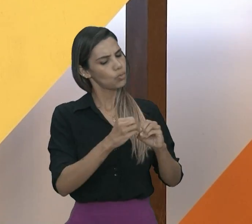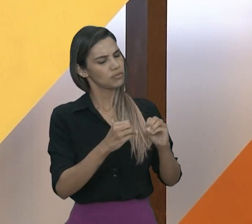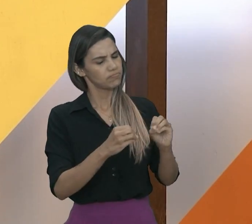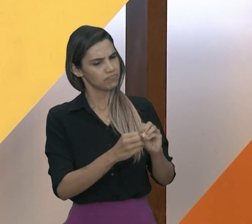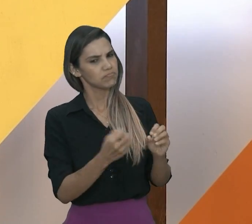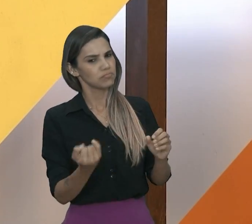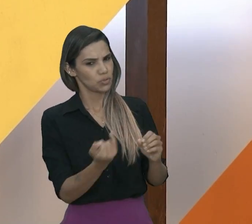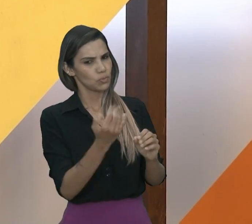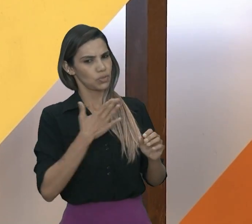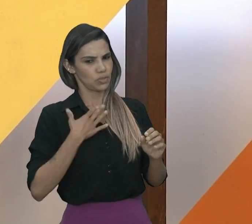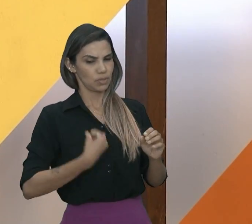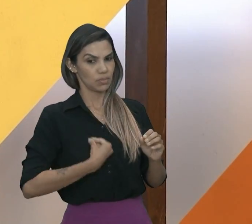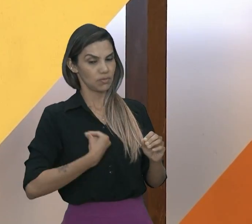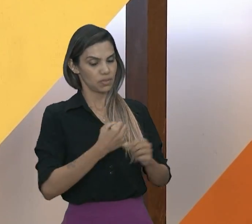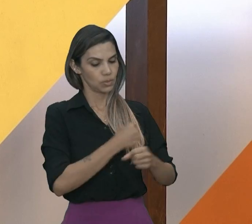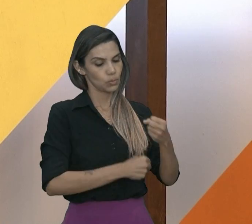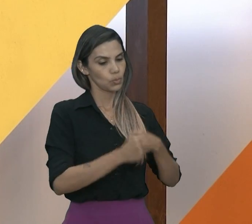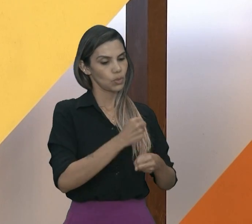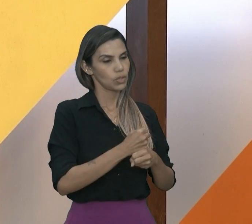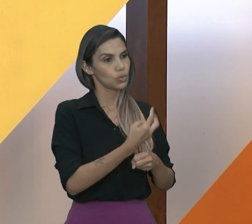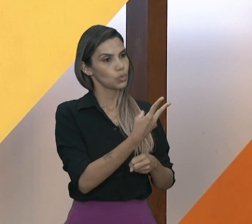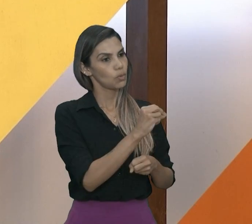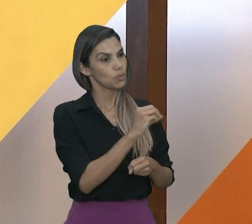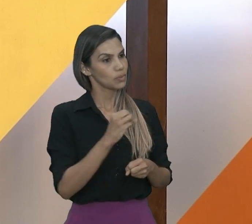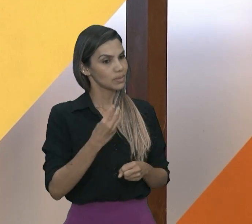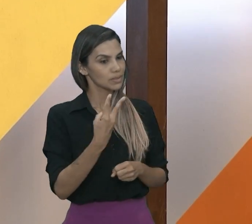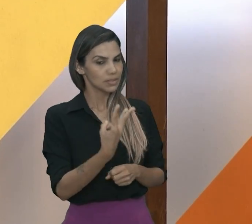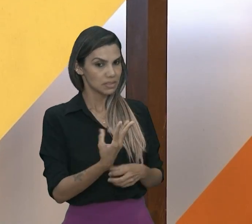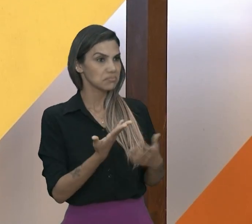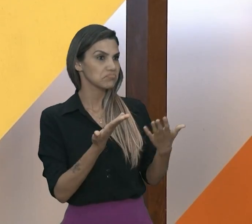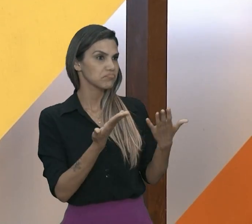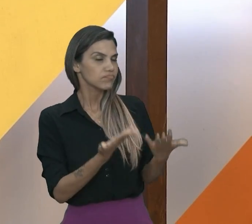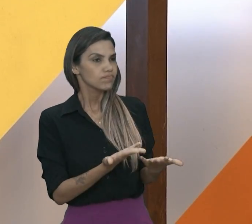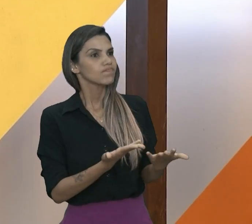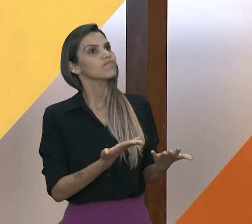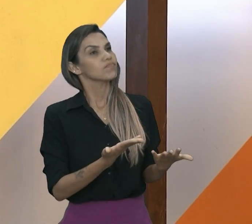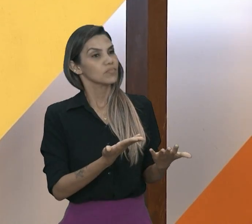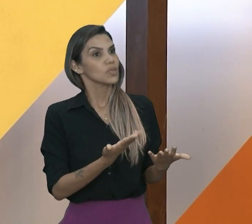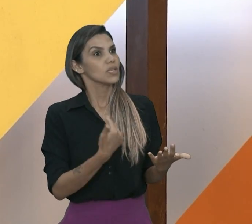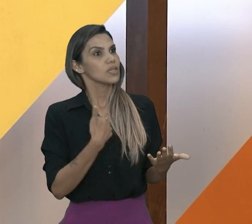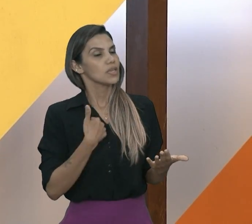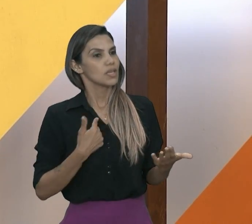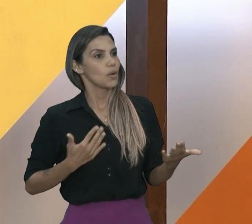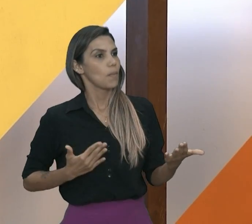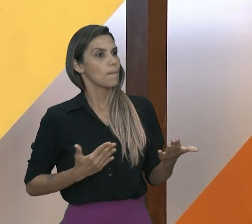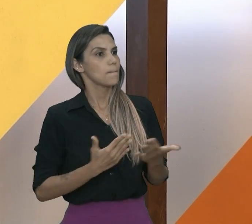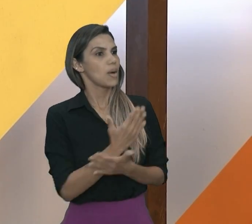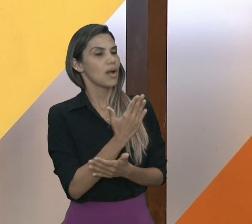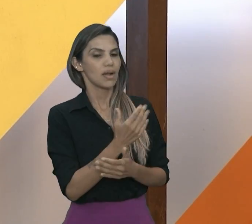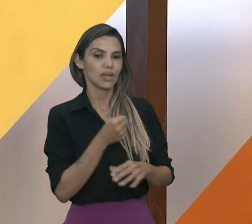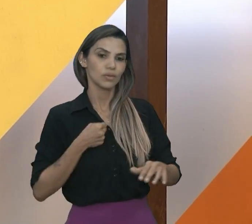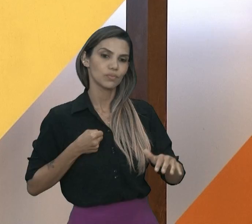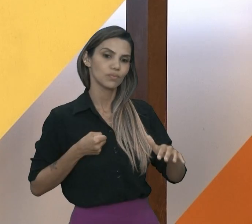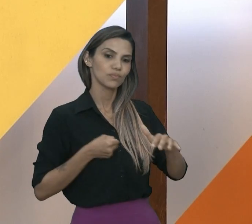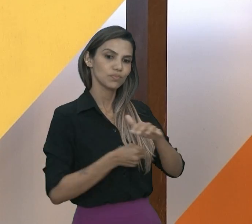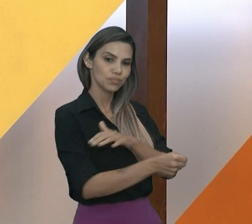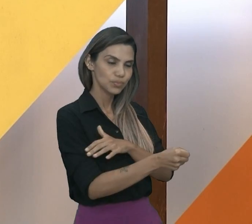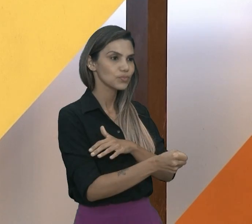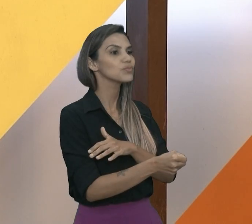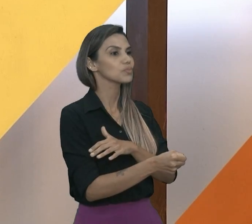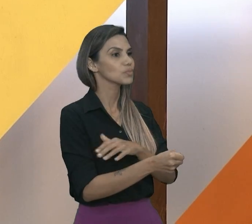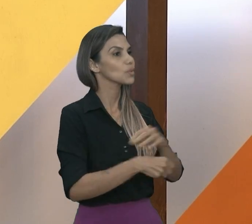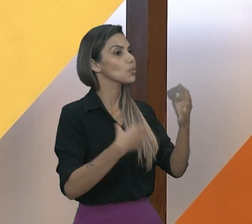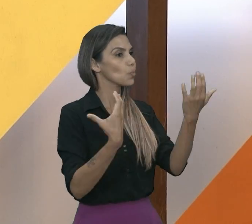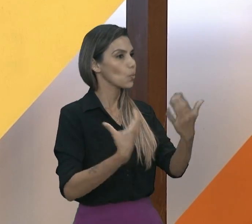ano de 2003, que é, de fato, a minha inserção na universidade com a prestação do